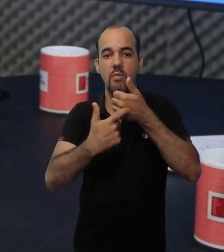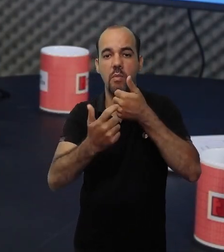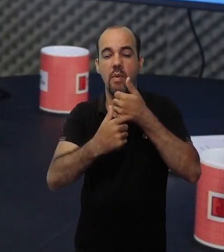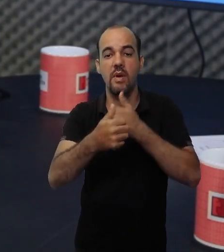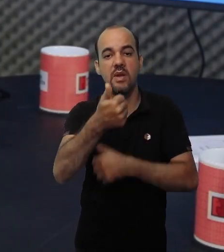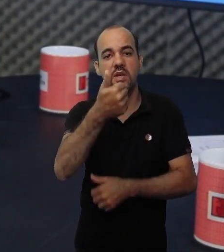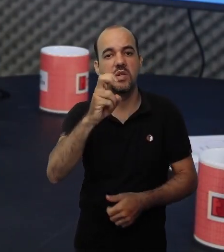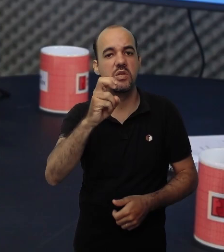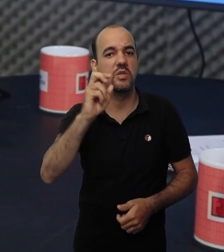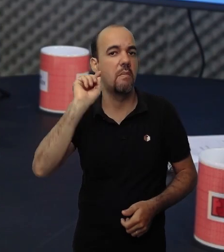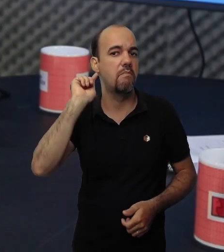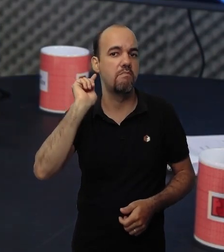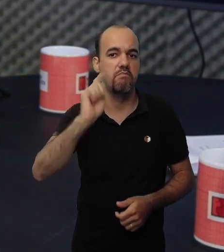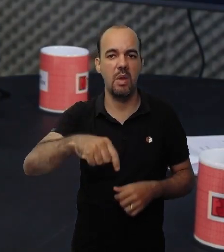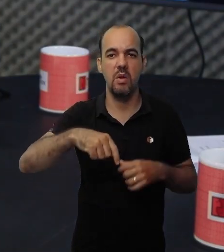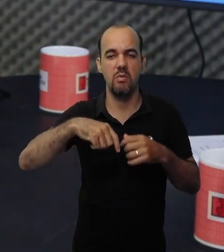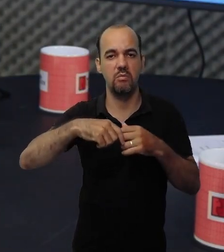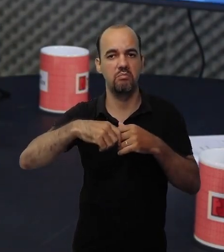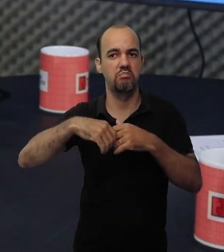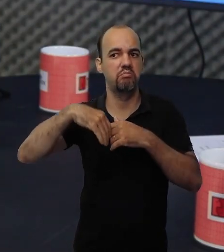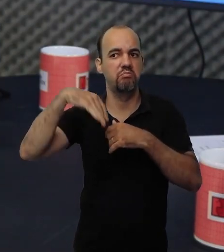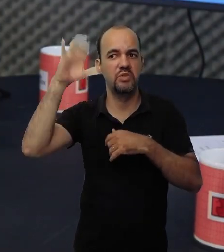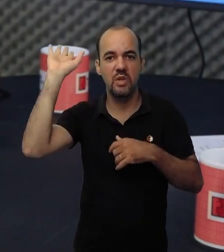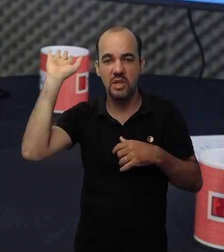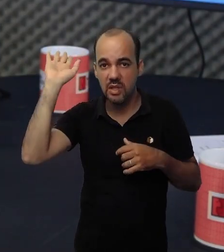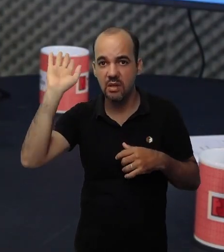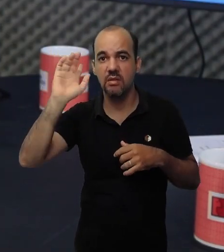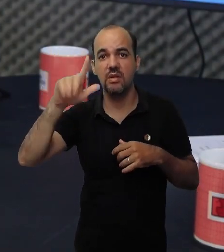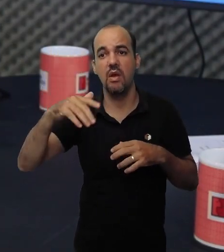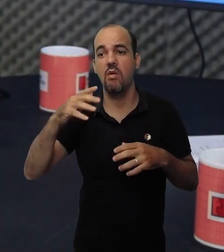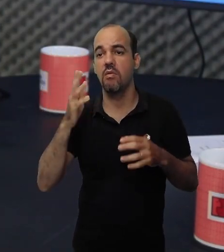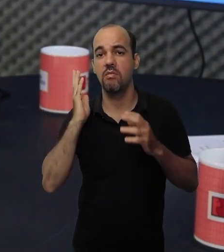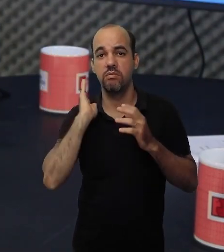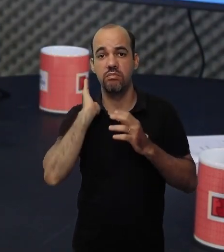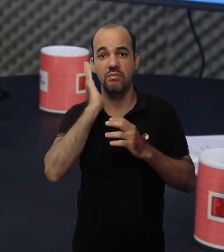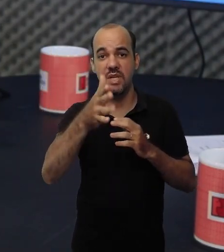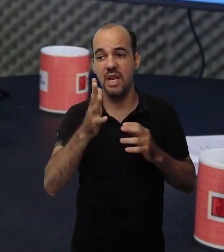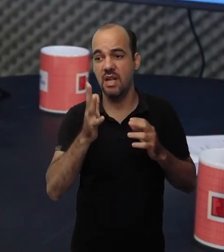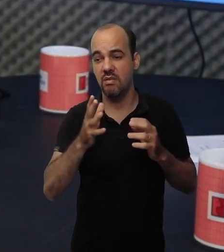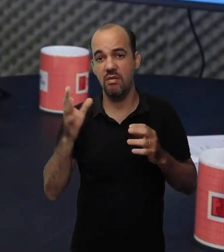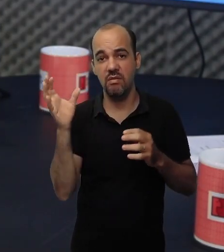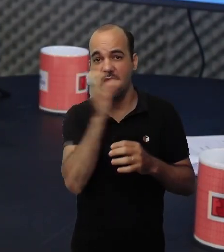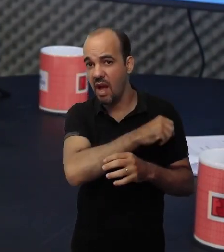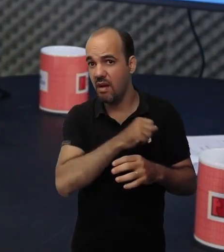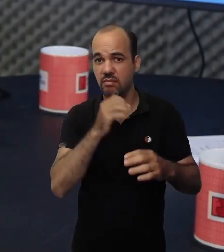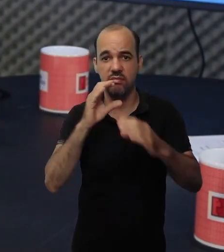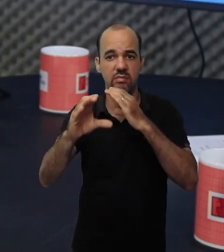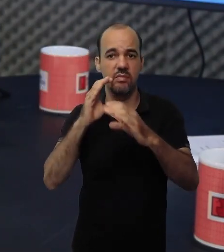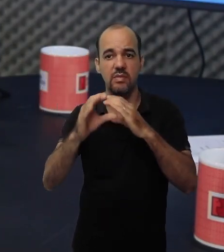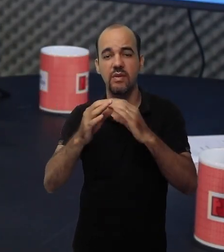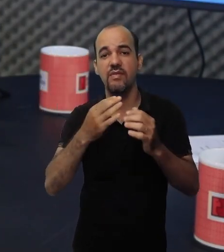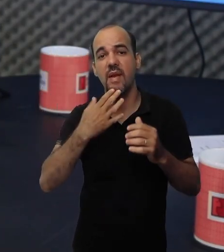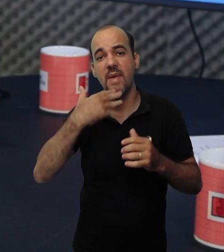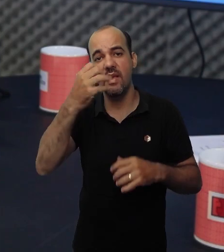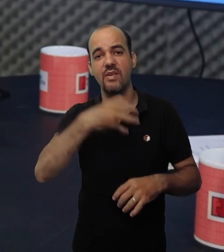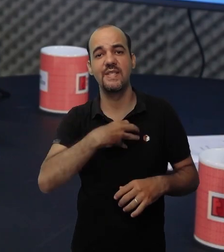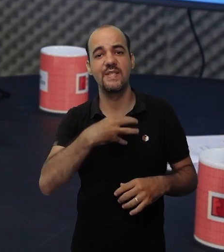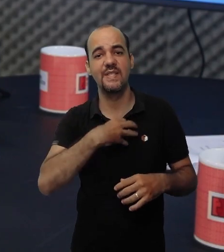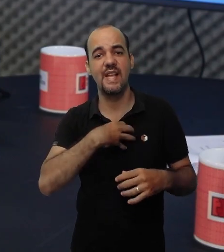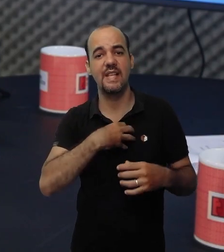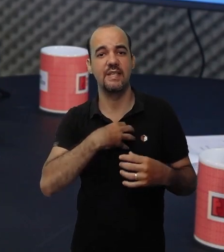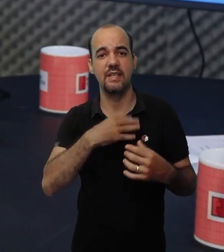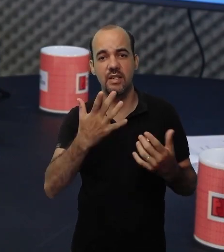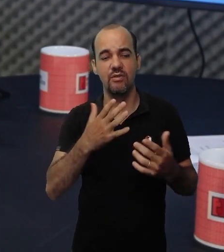de se comunicar com outro jovem. Muito rápido, muito mais prático e fácil. Então eu faço isso. Hoje a gente